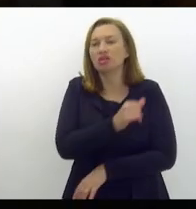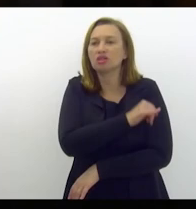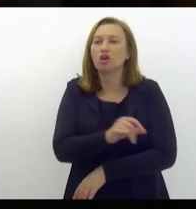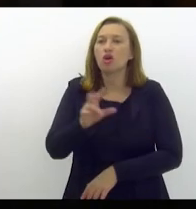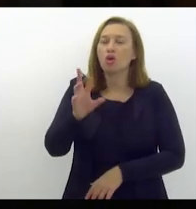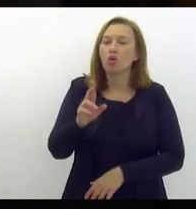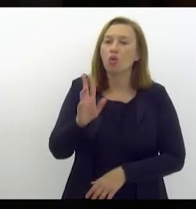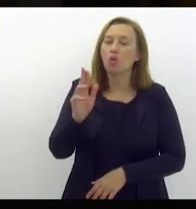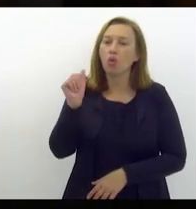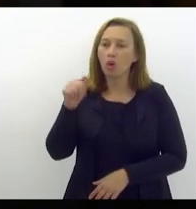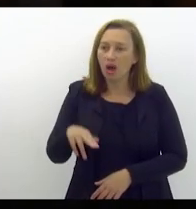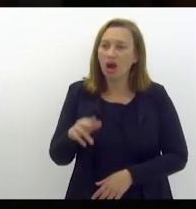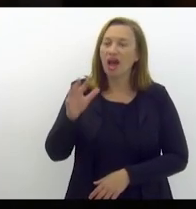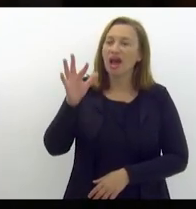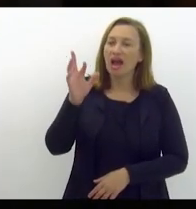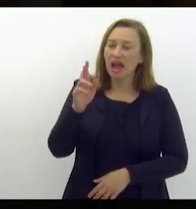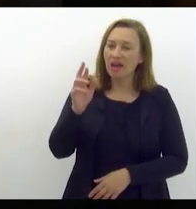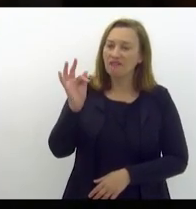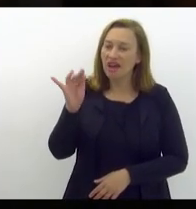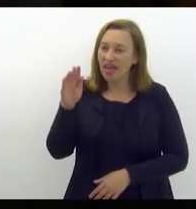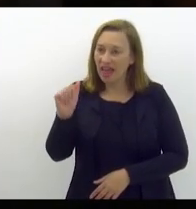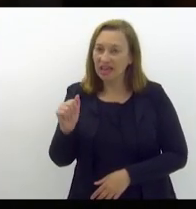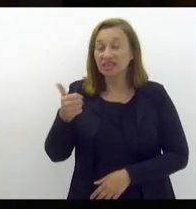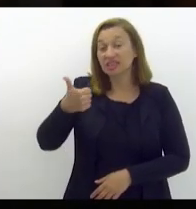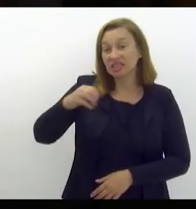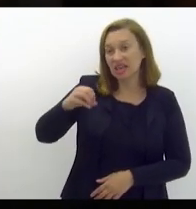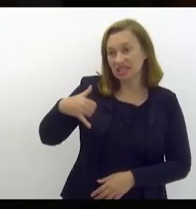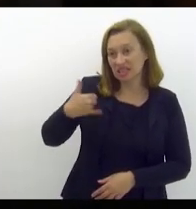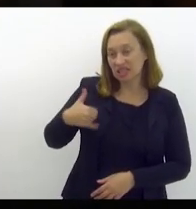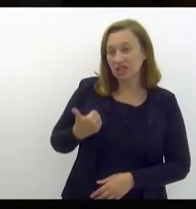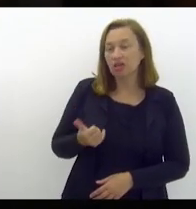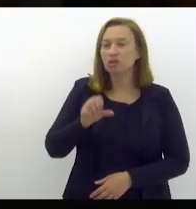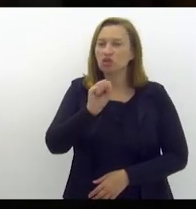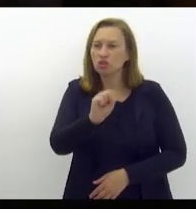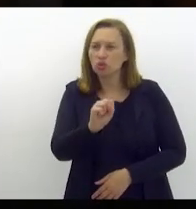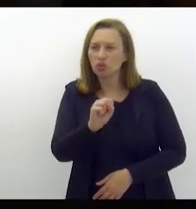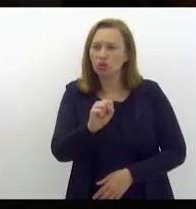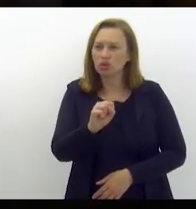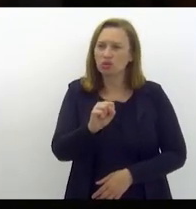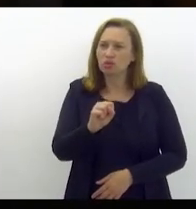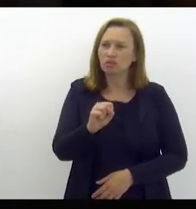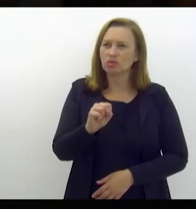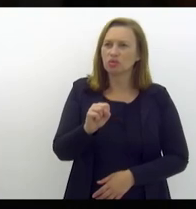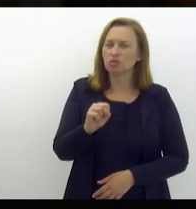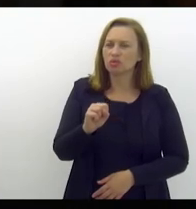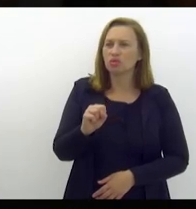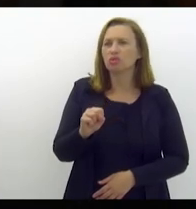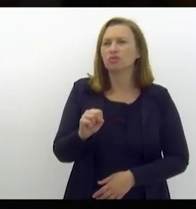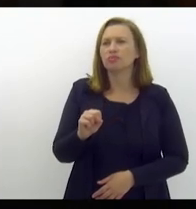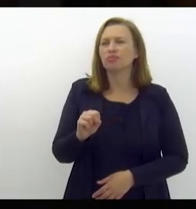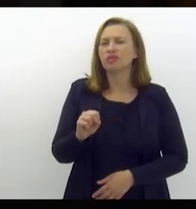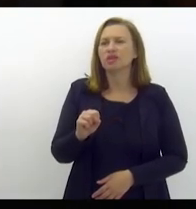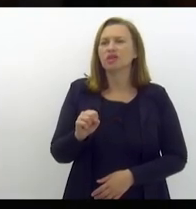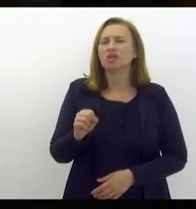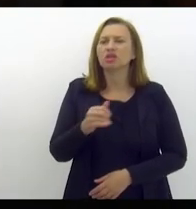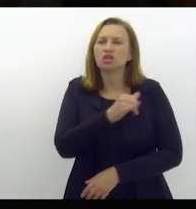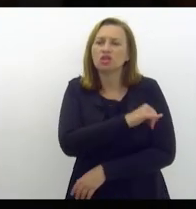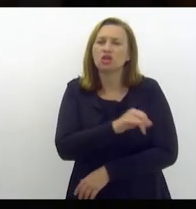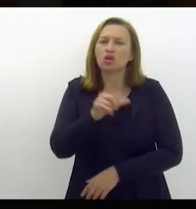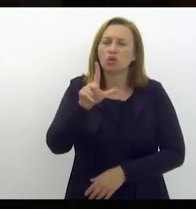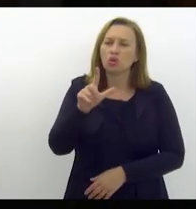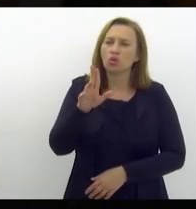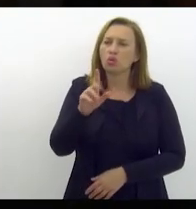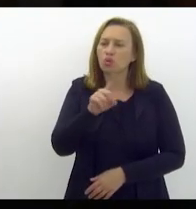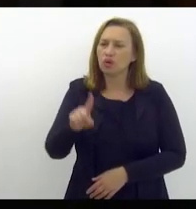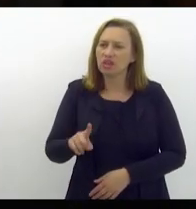anos, Rafaela, de 10 anos, uma menina de 8 anos, esses são os dados do Grande Rio. Luiz Henrique,